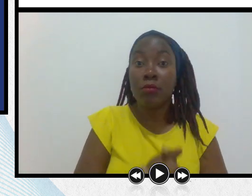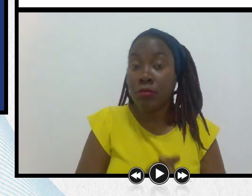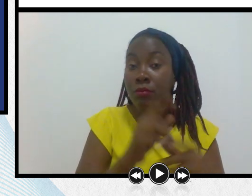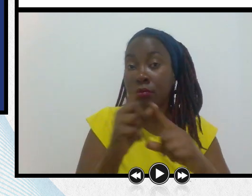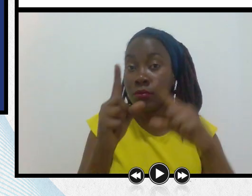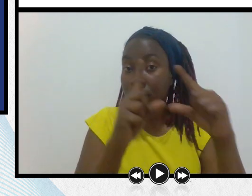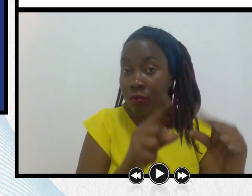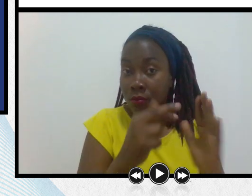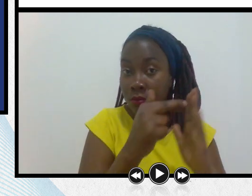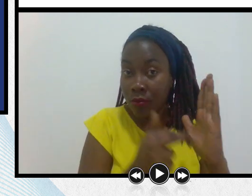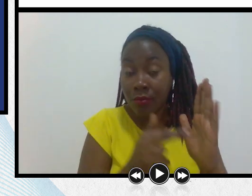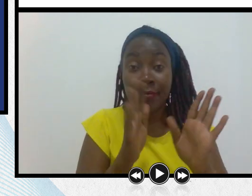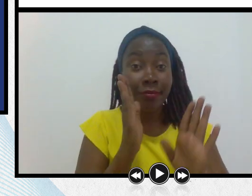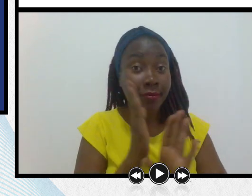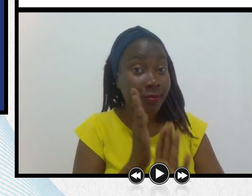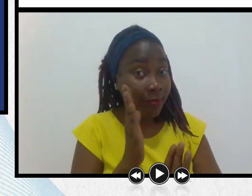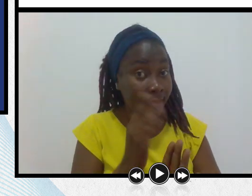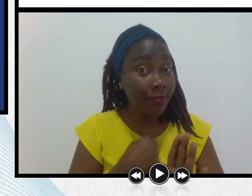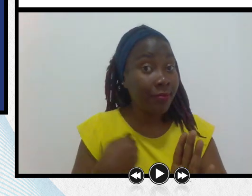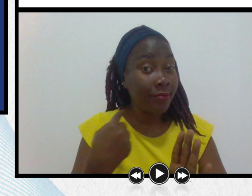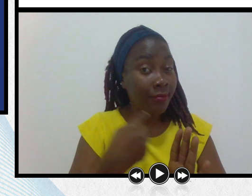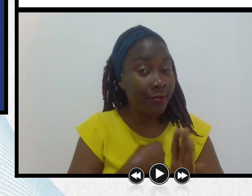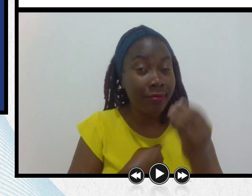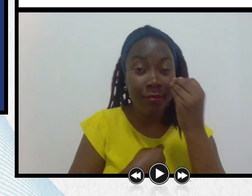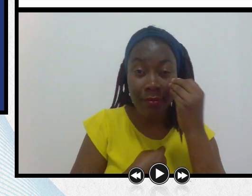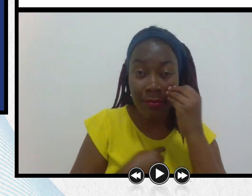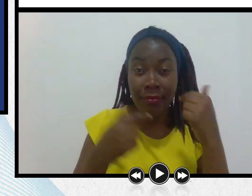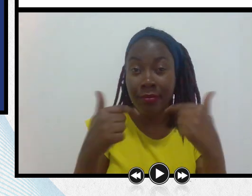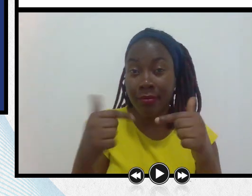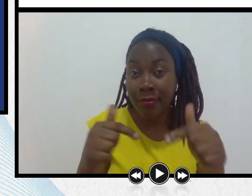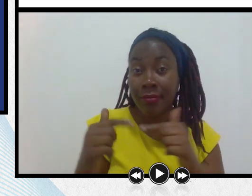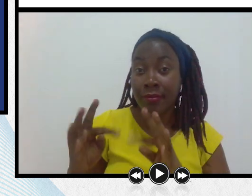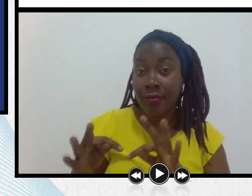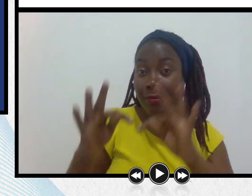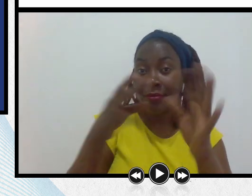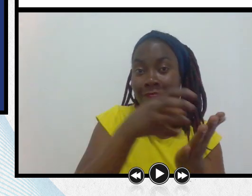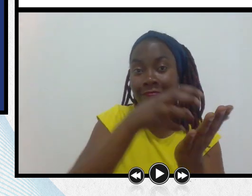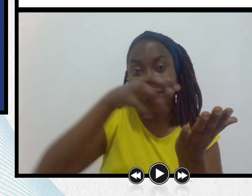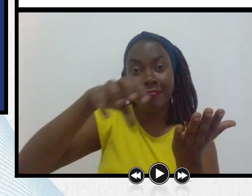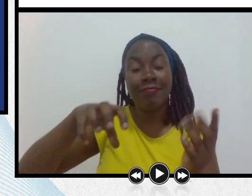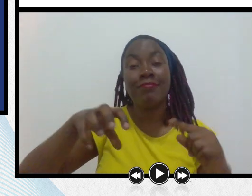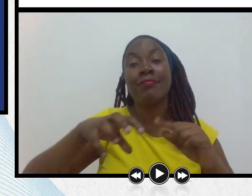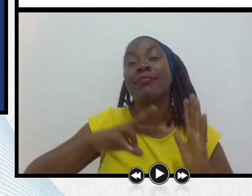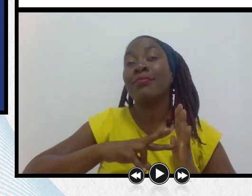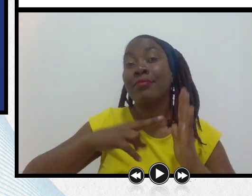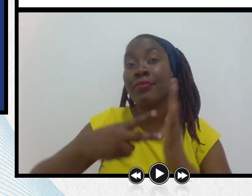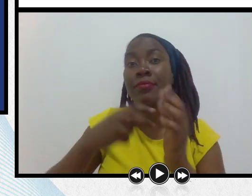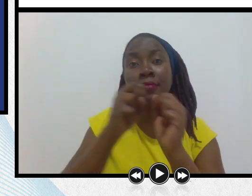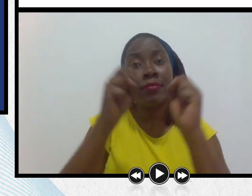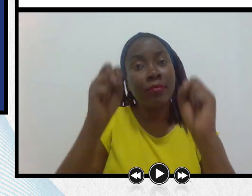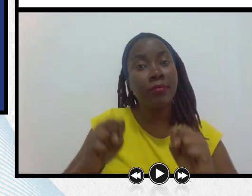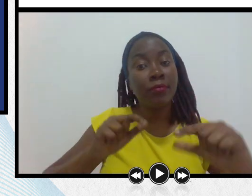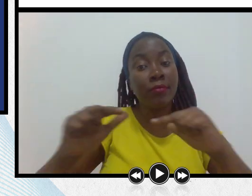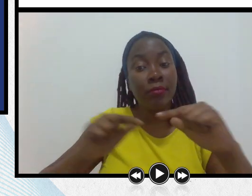da redução de parâmetros, mas a gente tenta trabalhar com tecnologias descentralizadas, ou seja, sistemas que